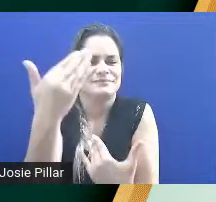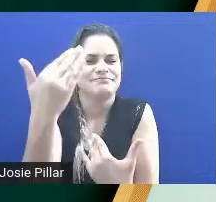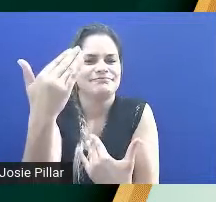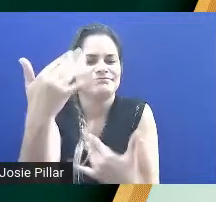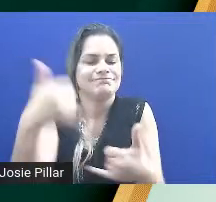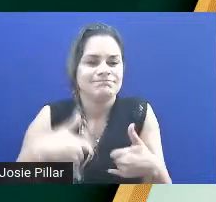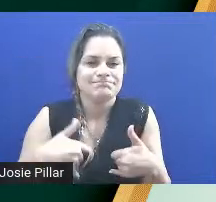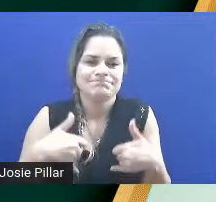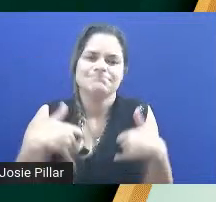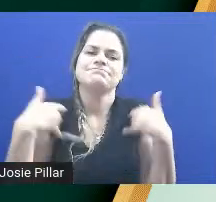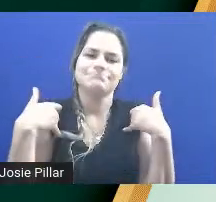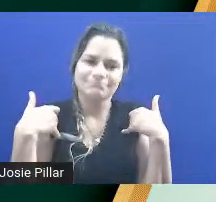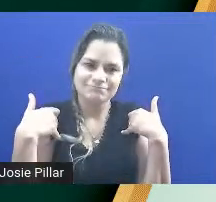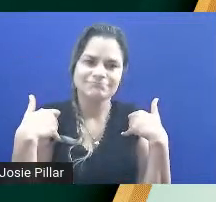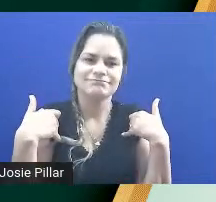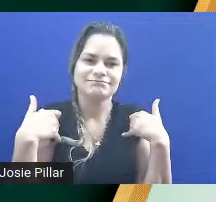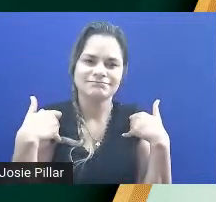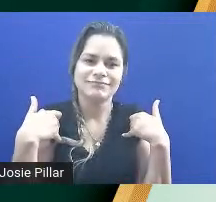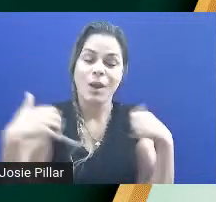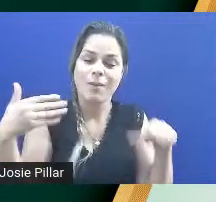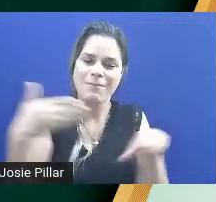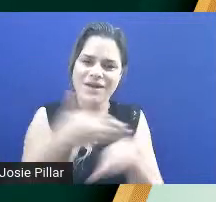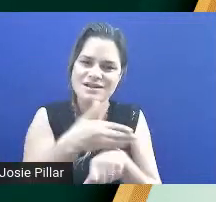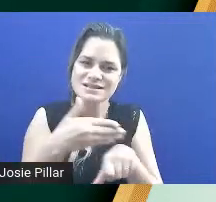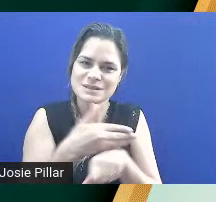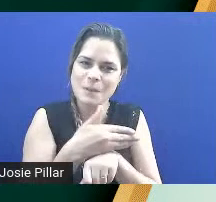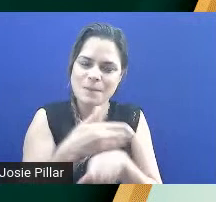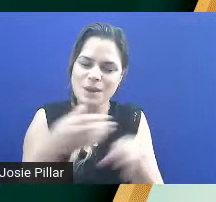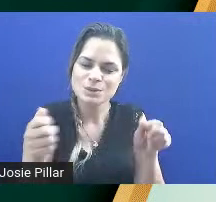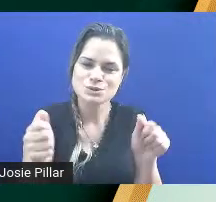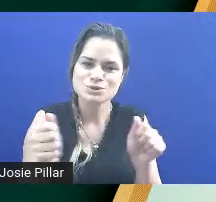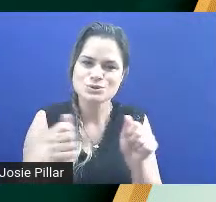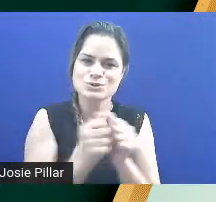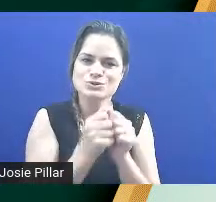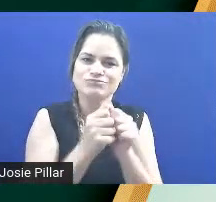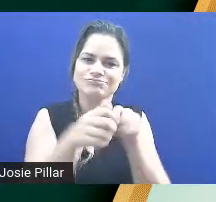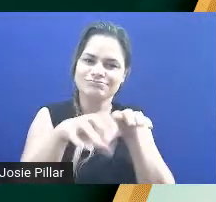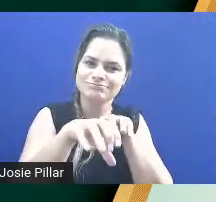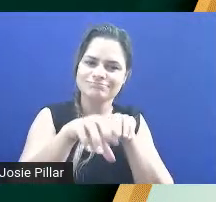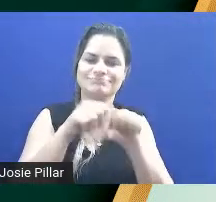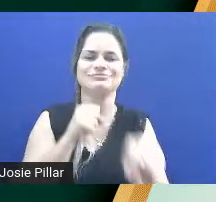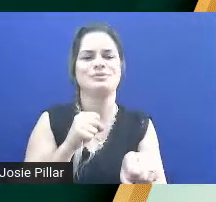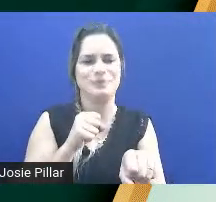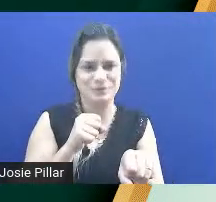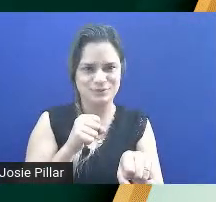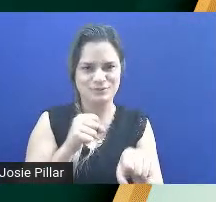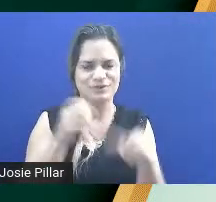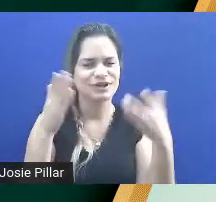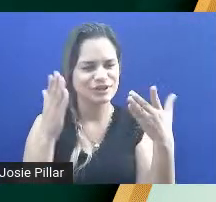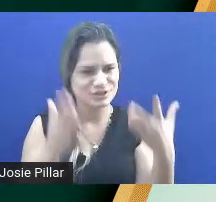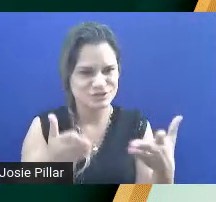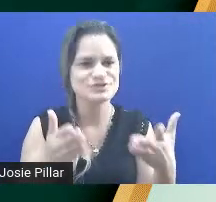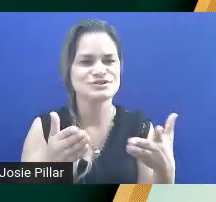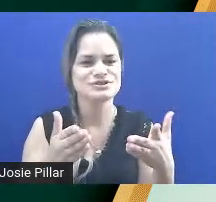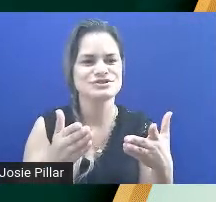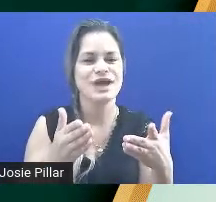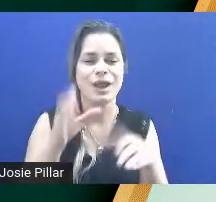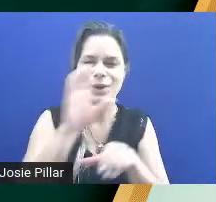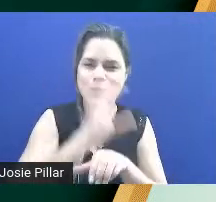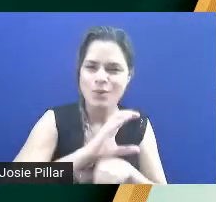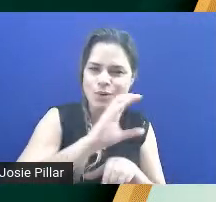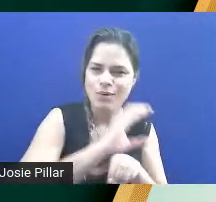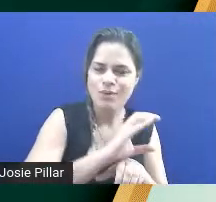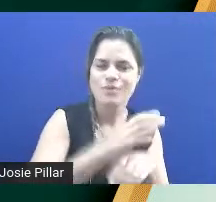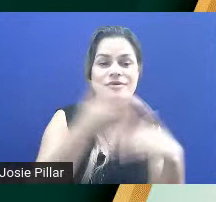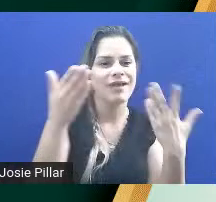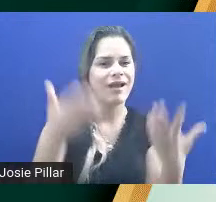né, por poder fazer parte, né, da formatura de vocês. Já participamos da formação e agora estamos